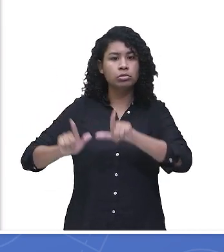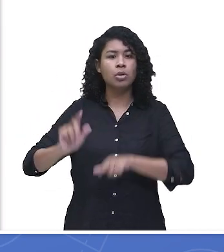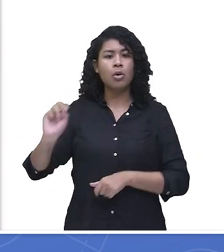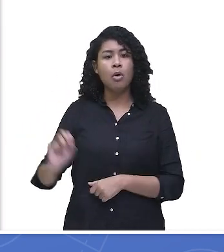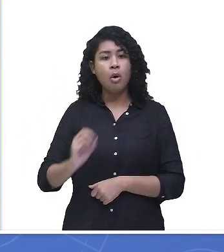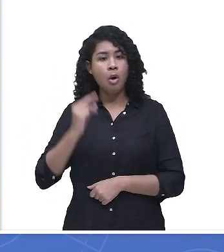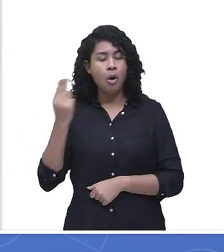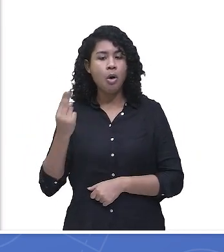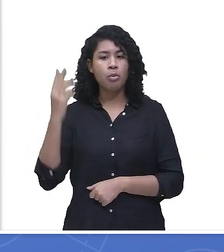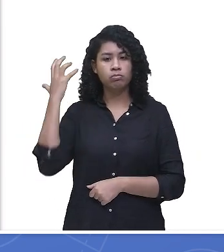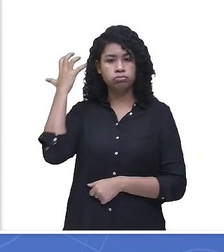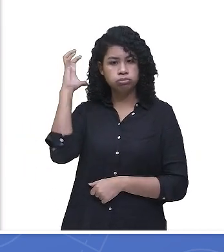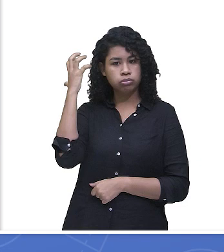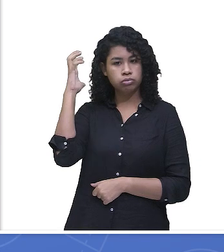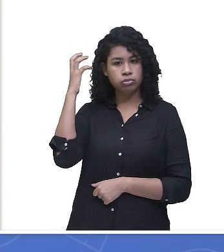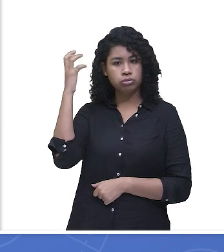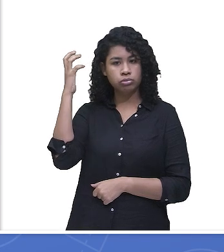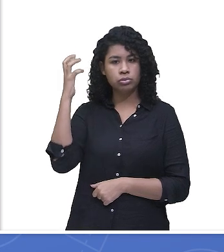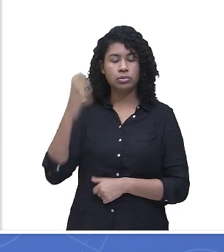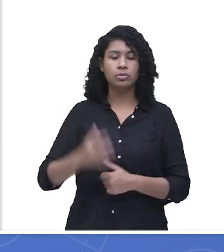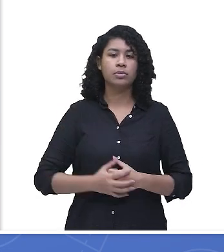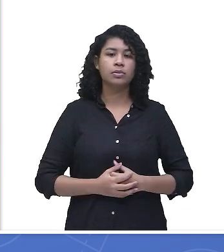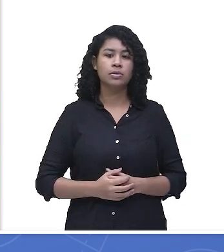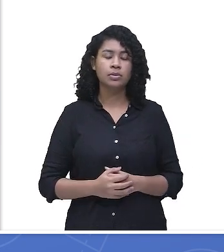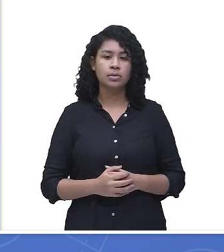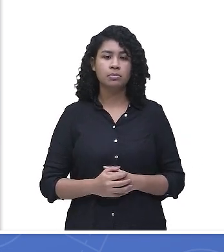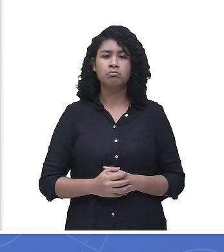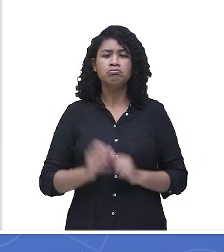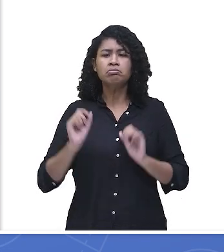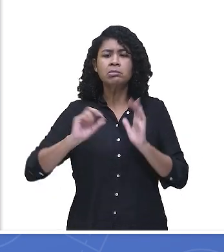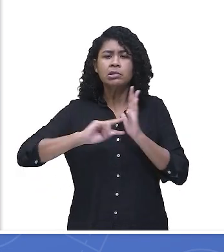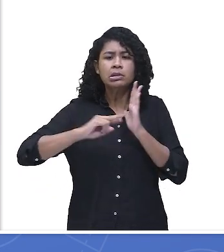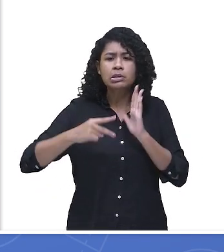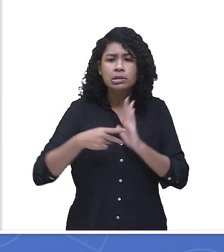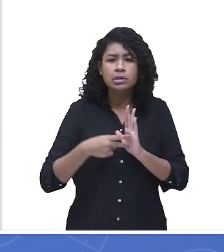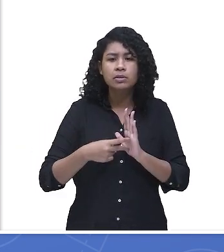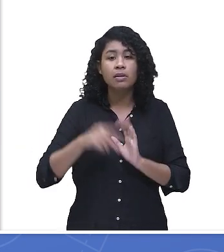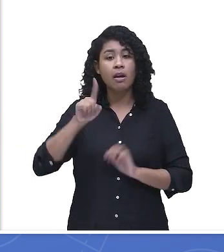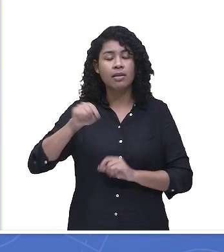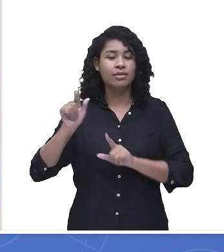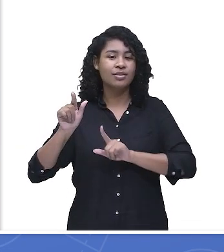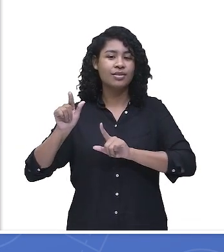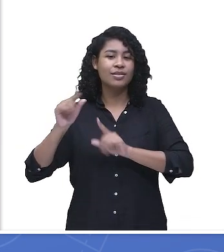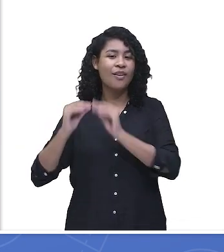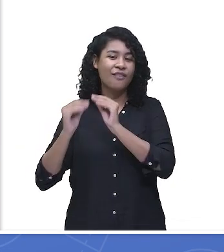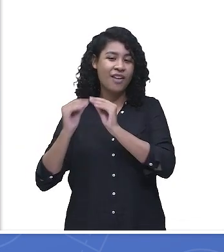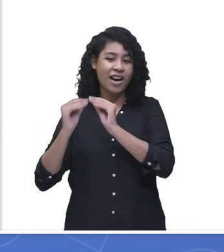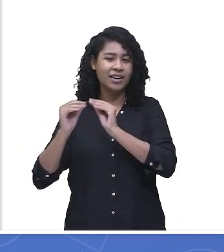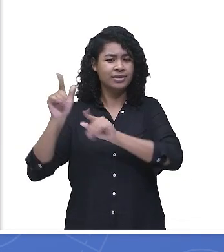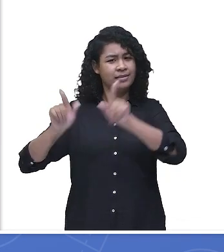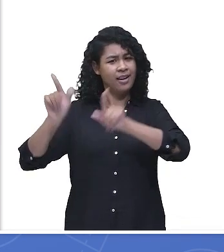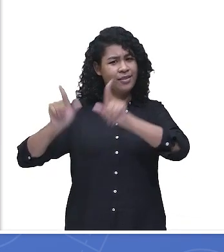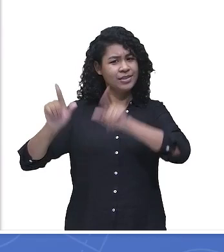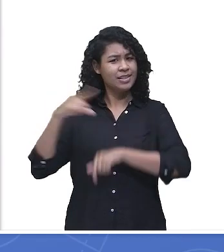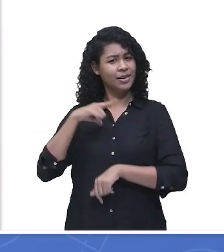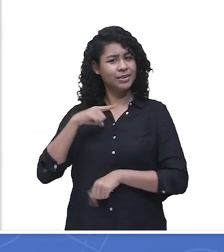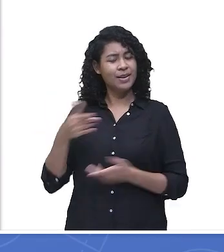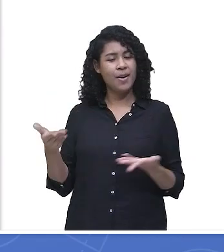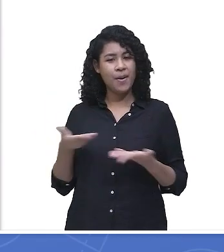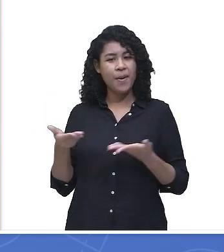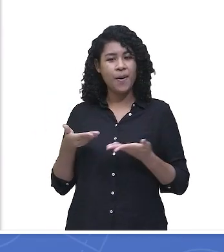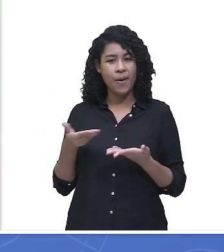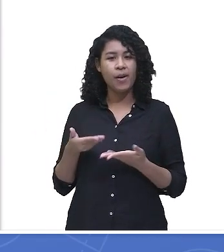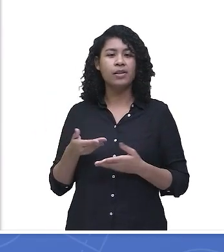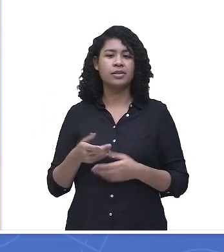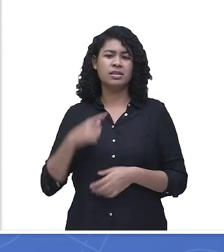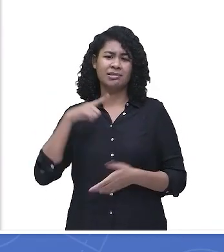teledramatização ou radiodramatização. Ou seja, as famosas novelas que nós temos hoje, na atualidade.